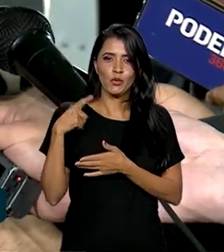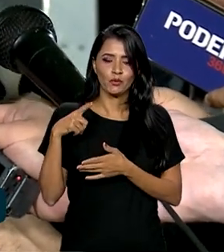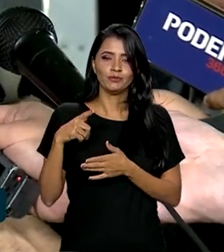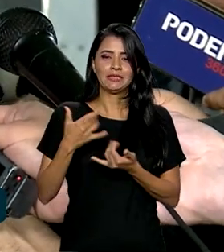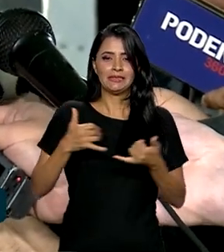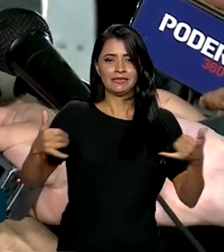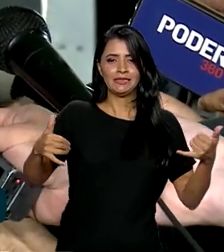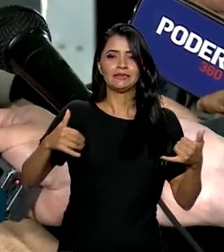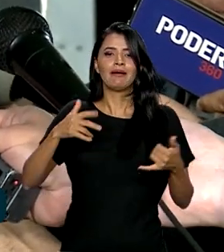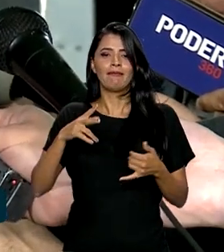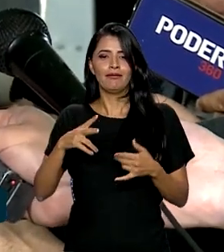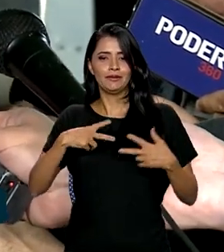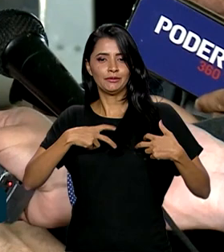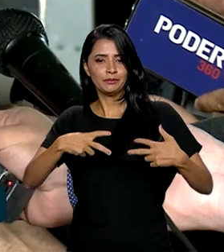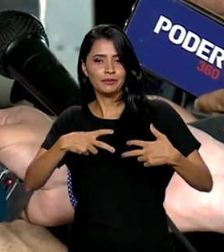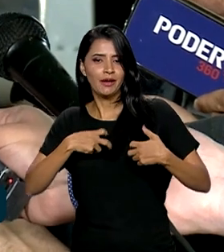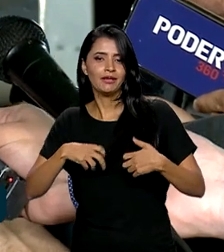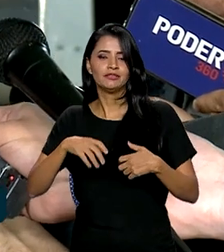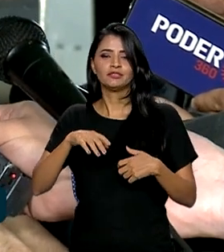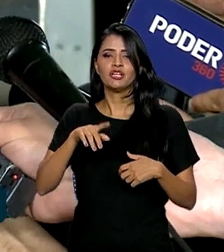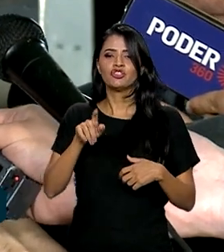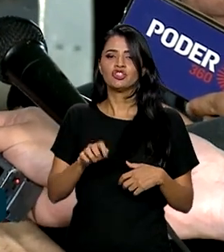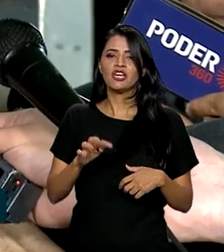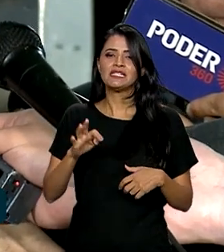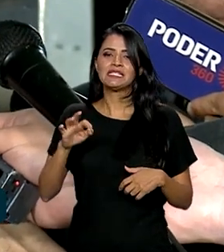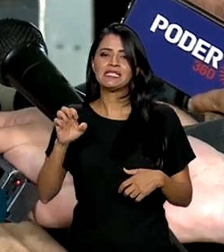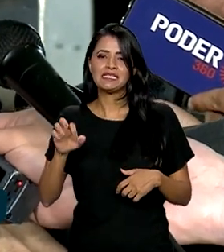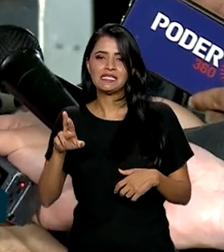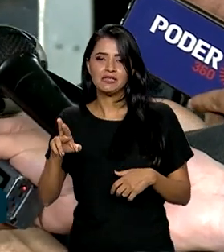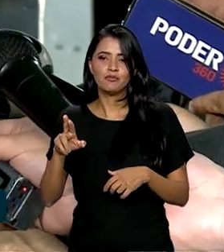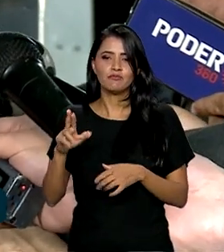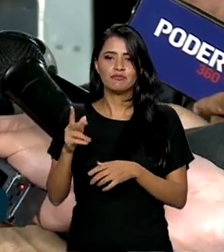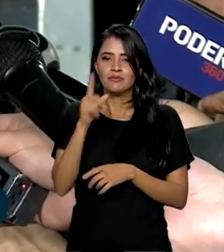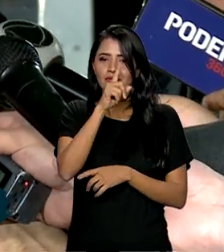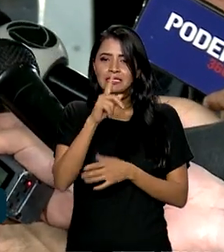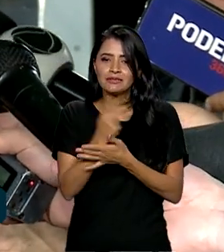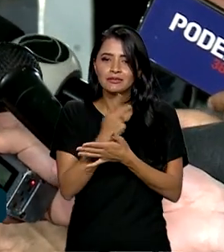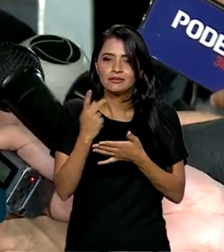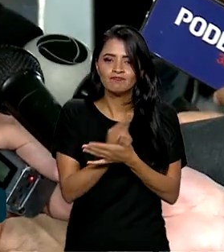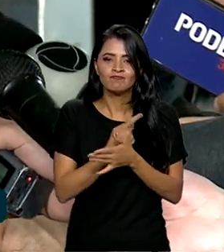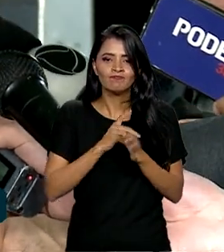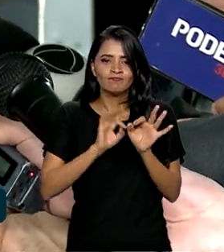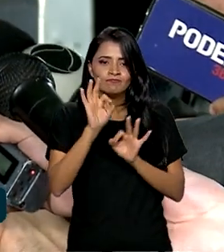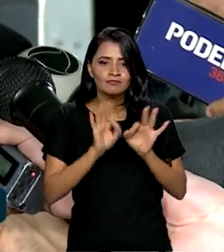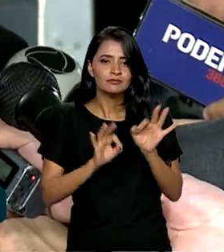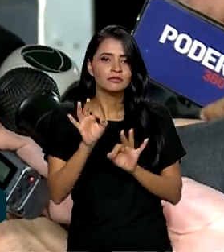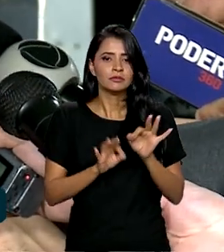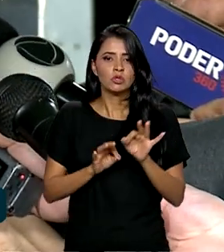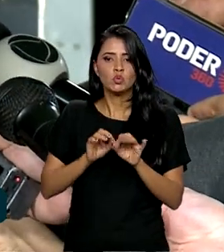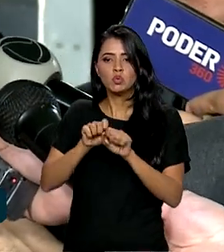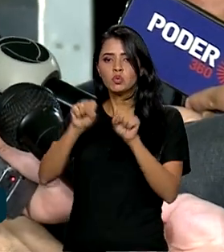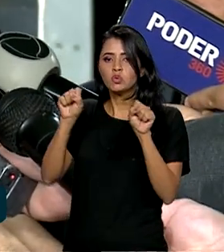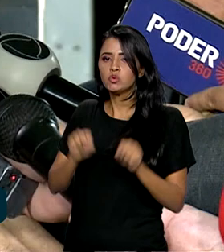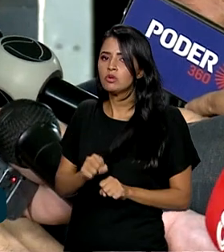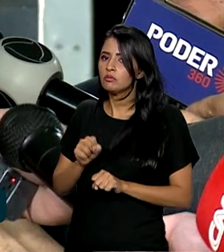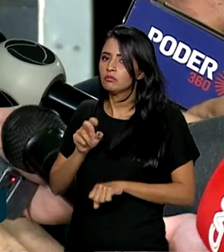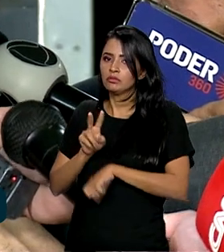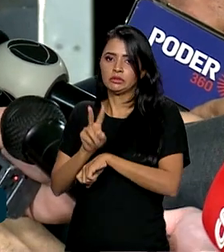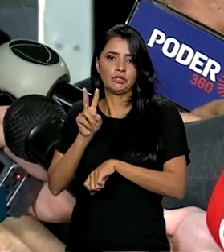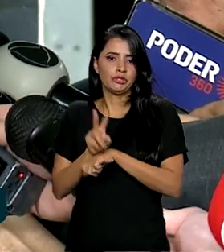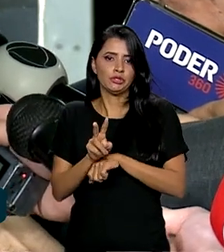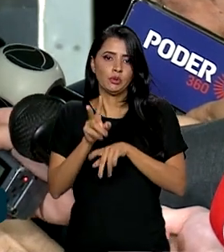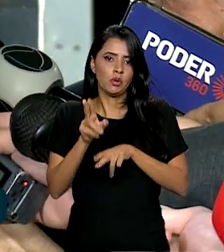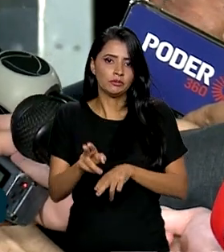Chesf, por um erro de programação, o sistema não se protegeu como deveria